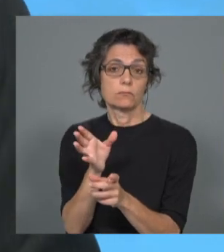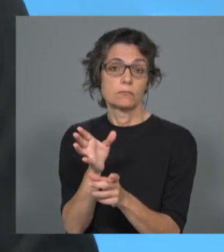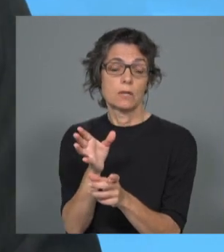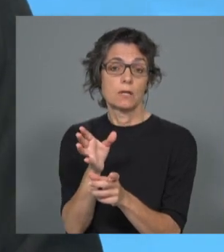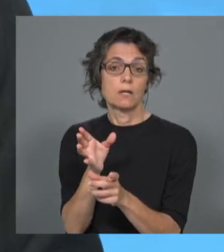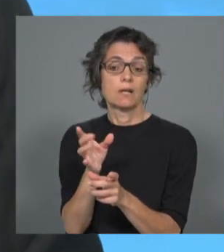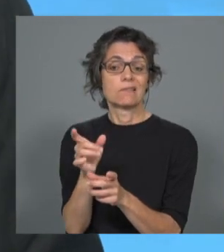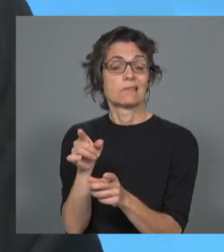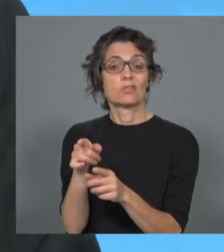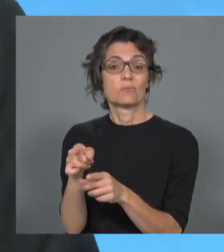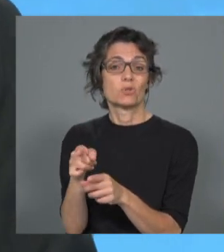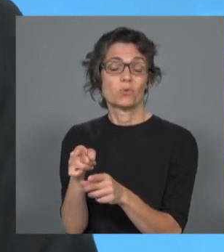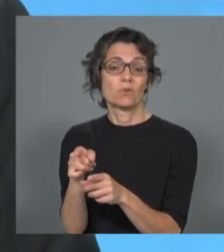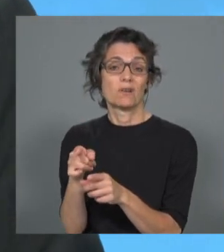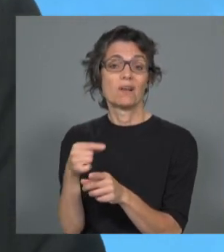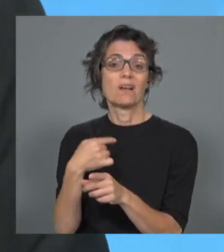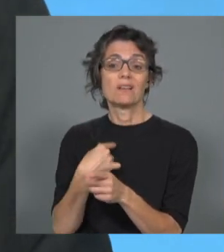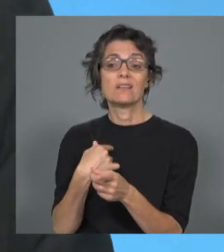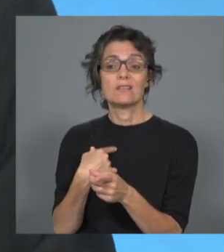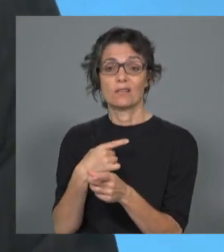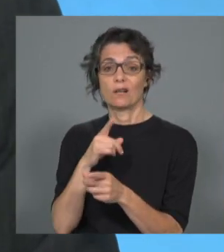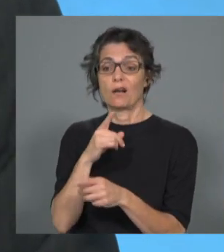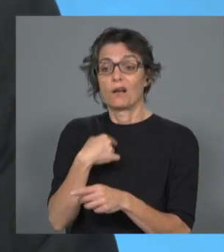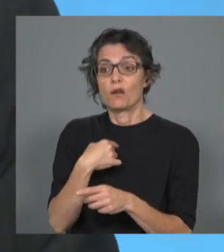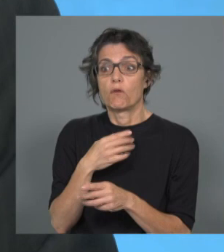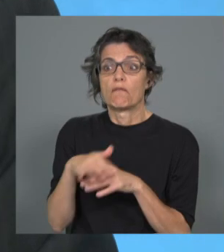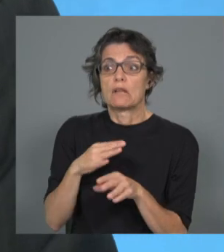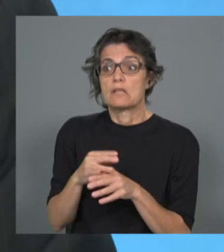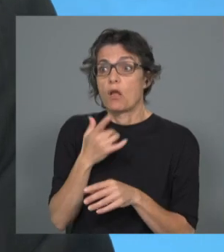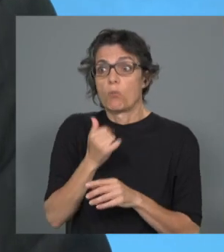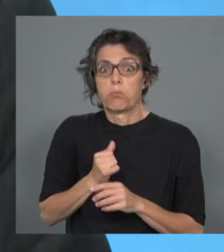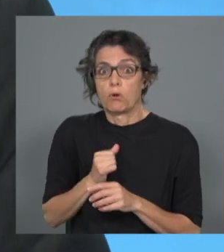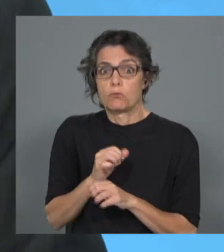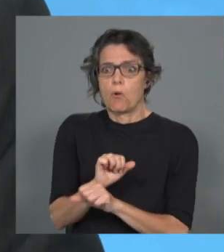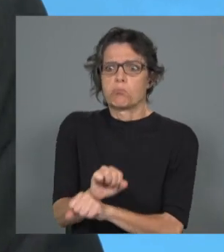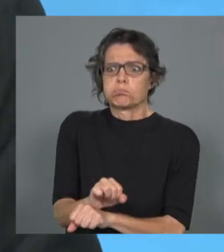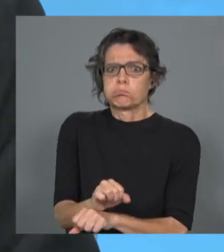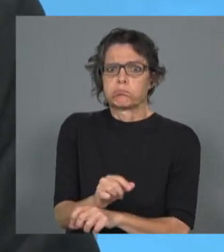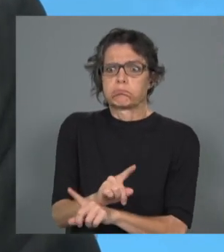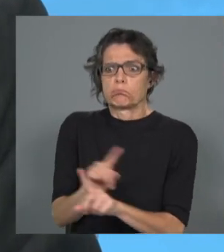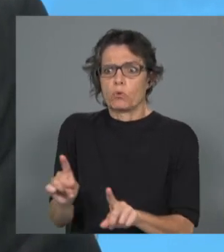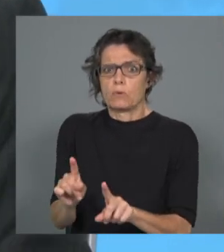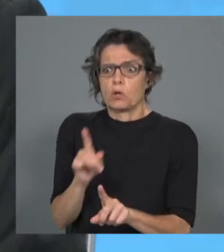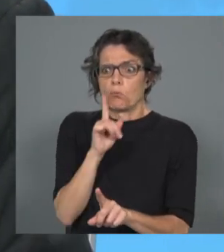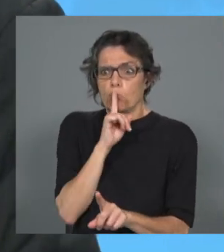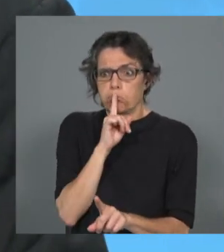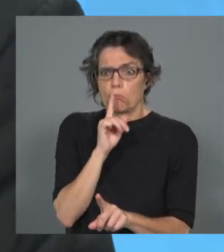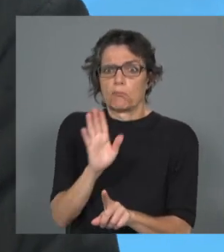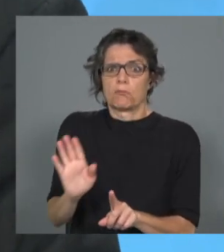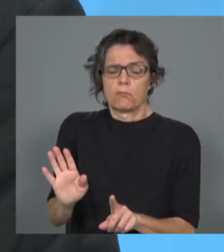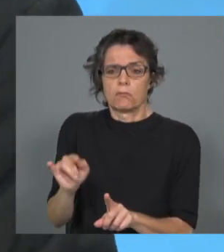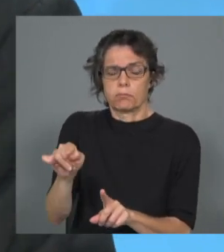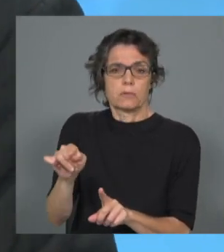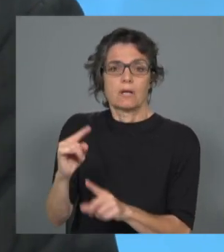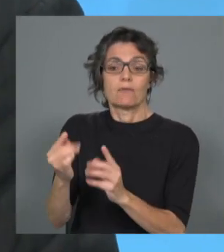lembro, são condenadas à mudez. São condenadas a praticamente não poderem ter uma palavra ativa e